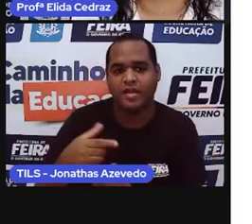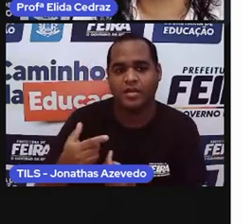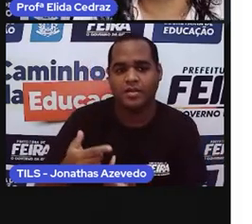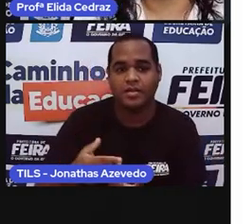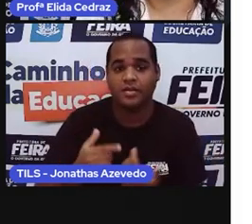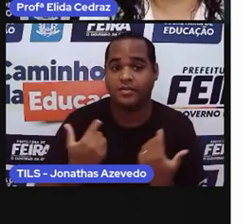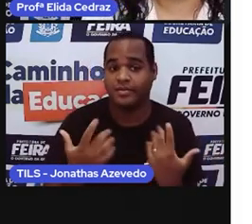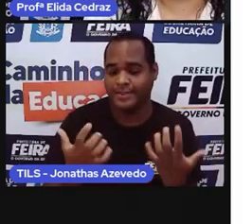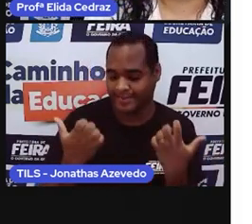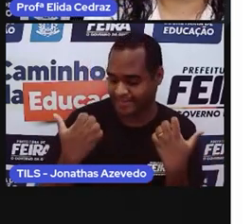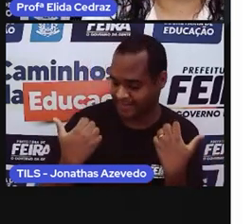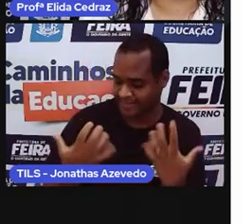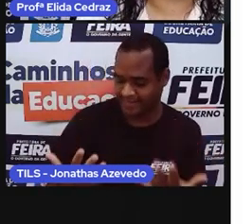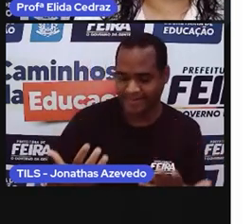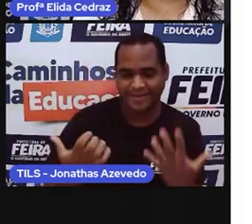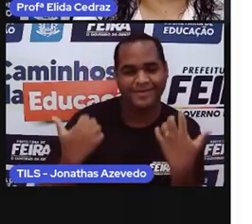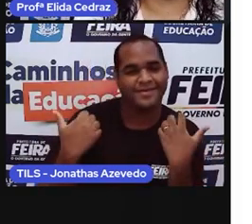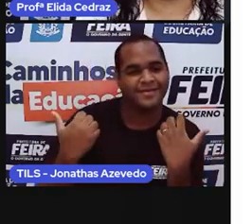semeado.